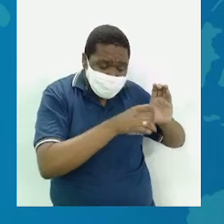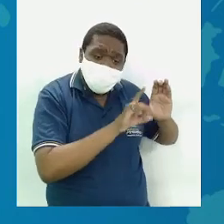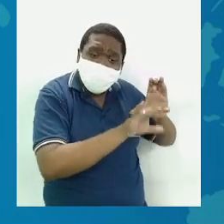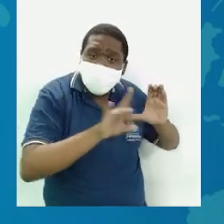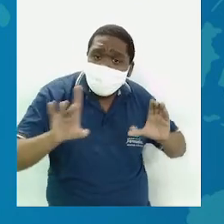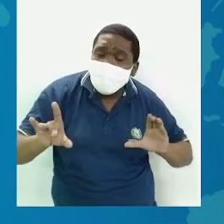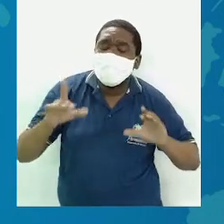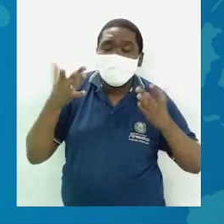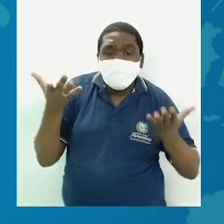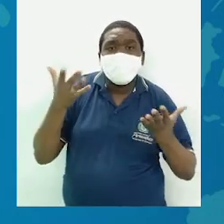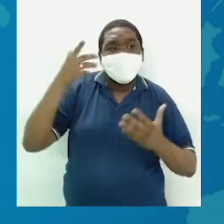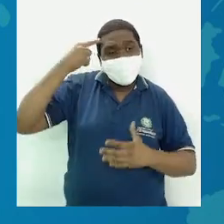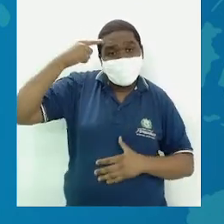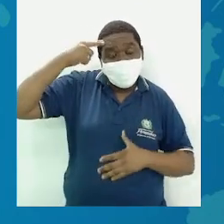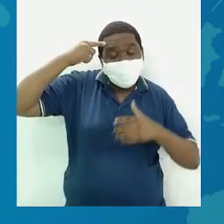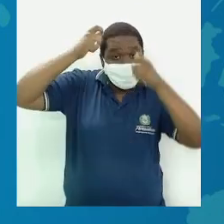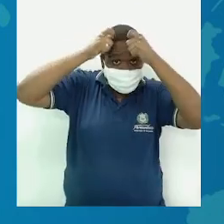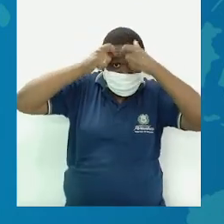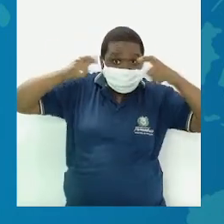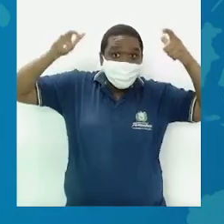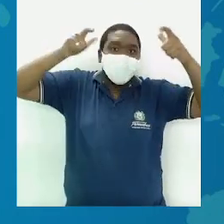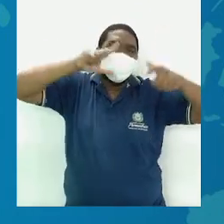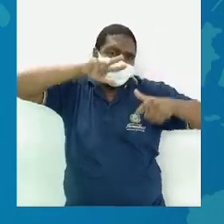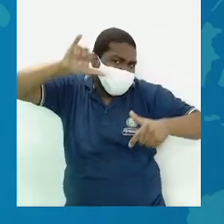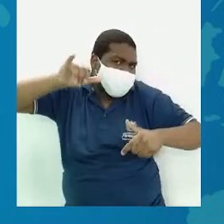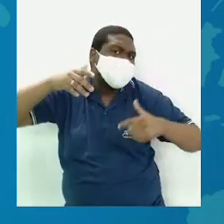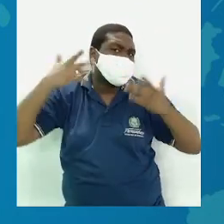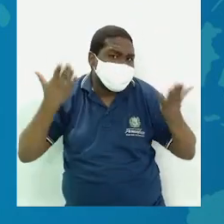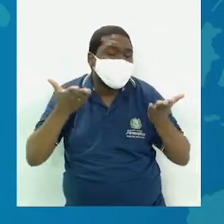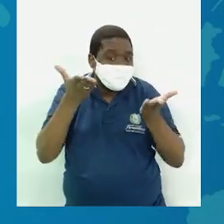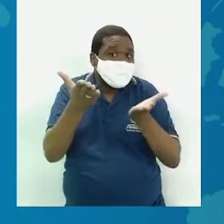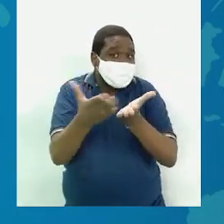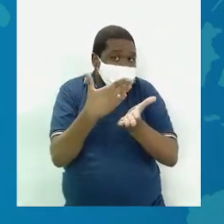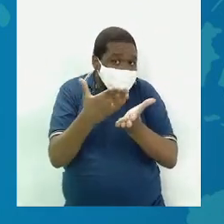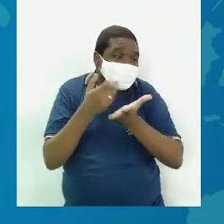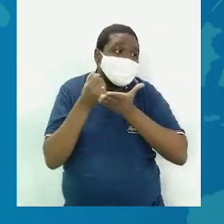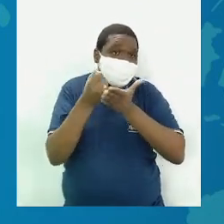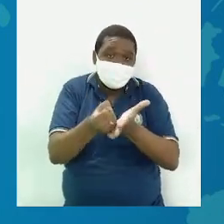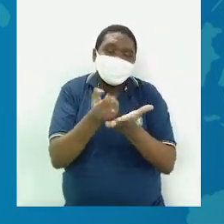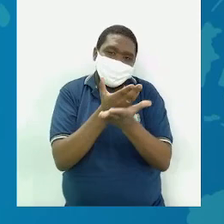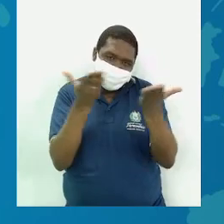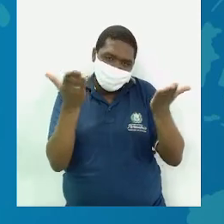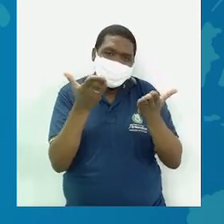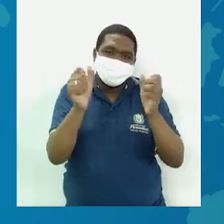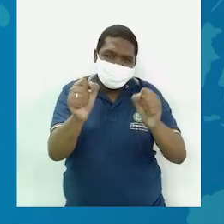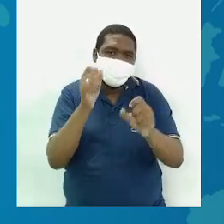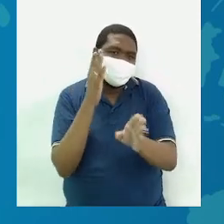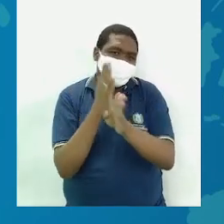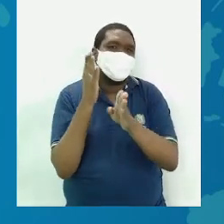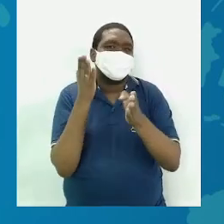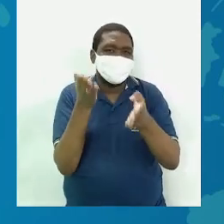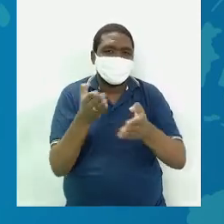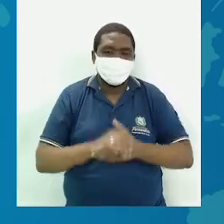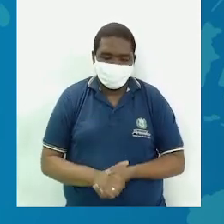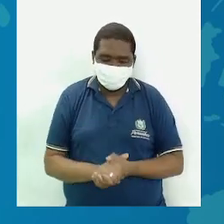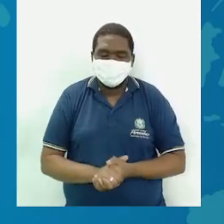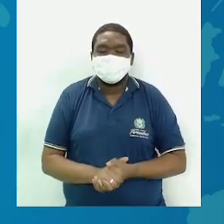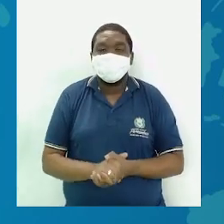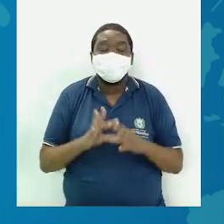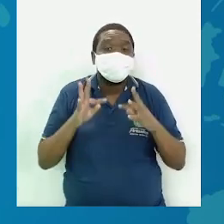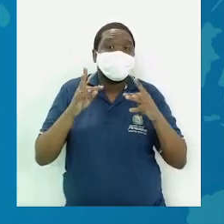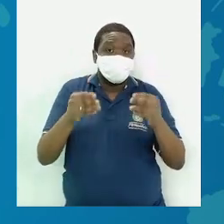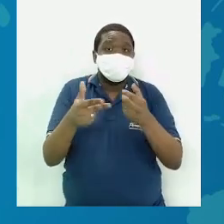ampliar o pensamento daquilo que é a nossa realidade. Então, esse livro vai ajudar vocês a descobrir tudo isso aqui, ó. Tudo que